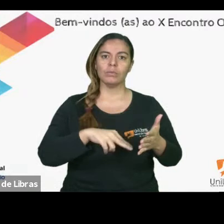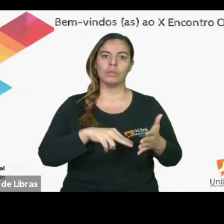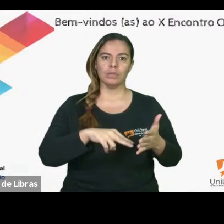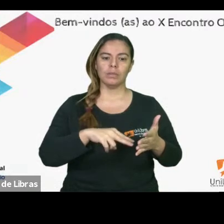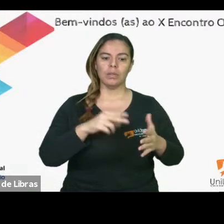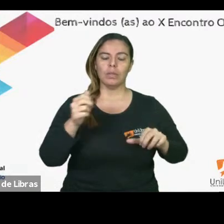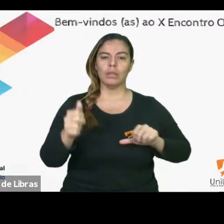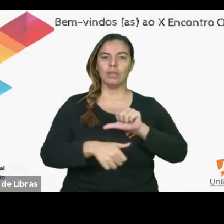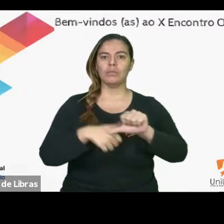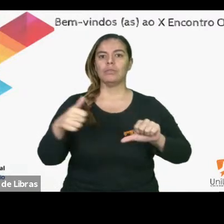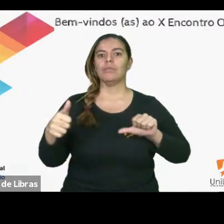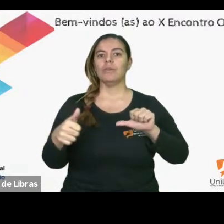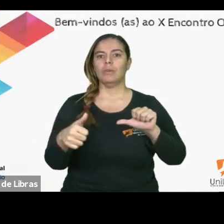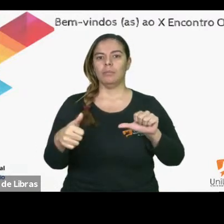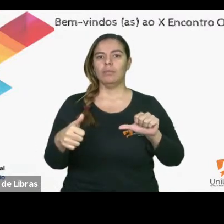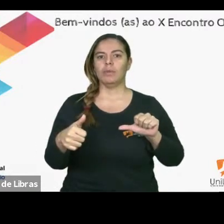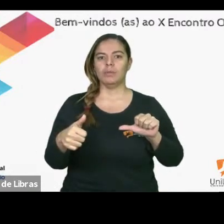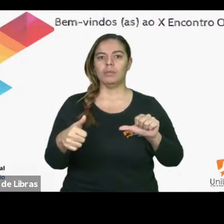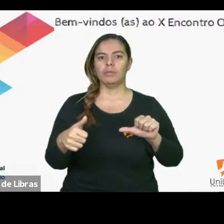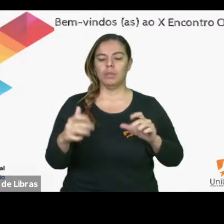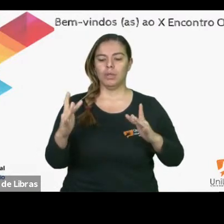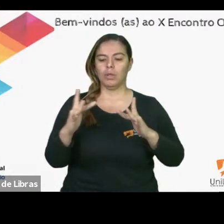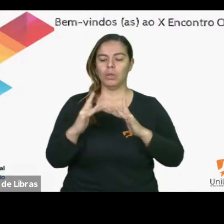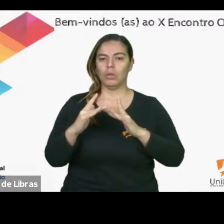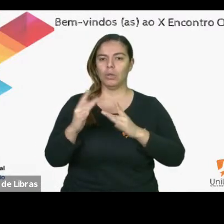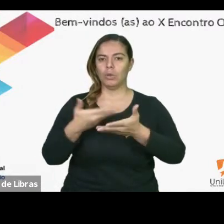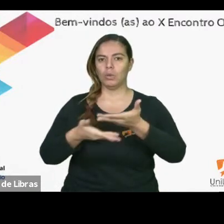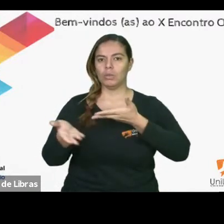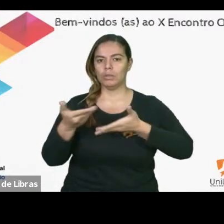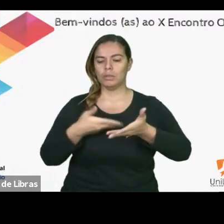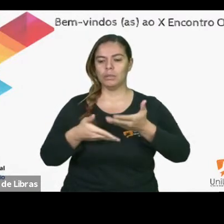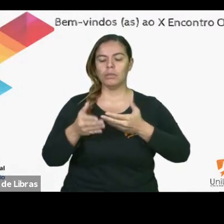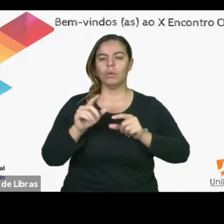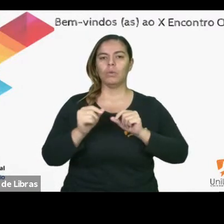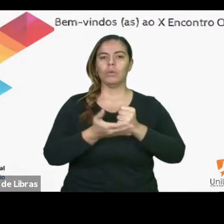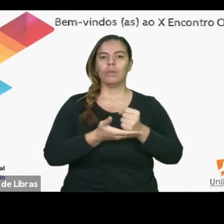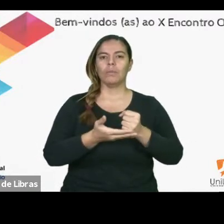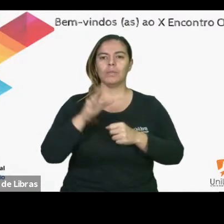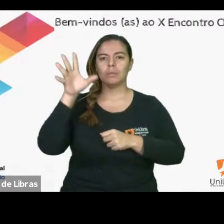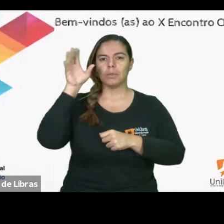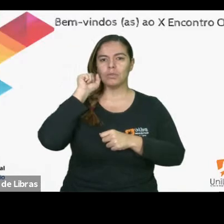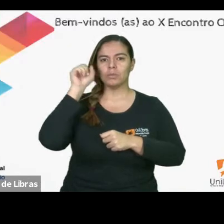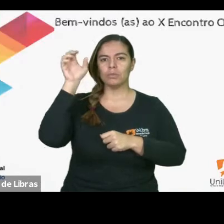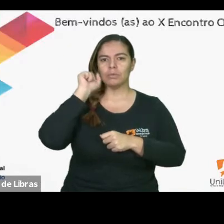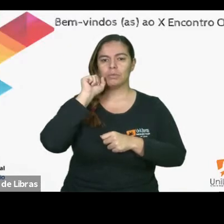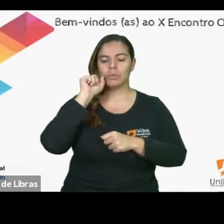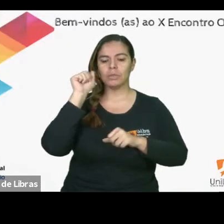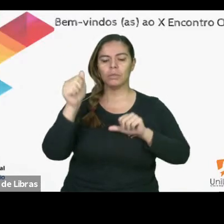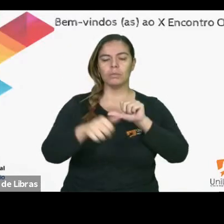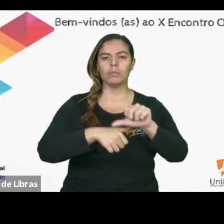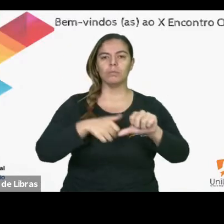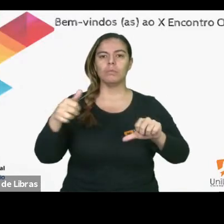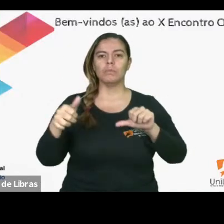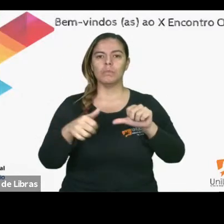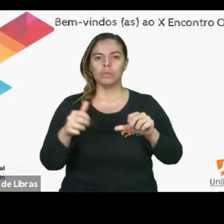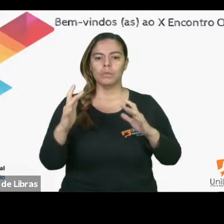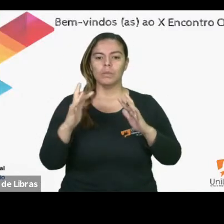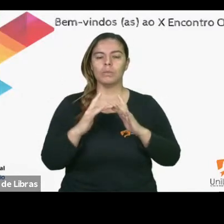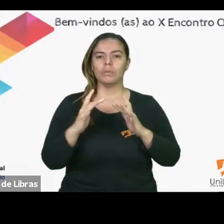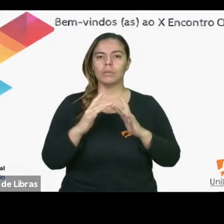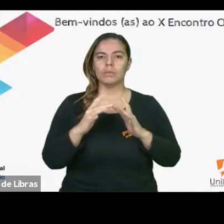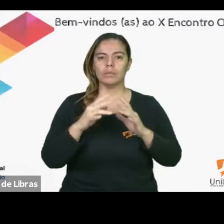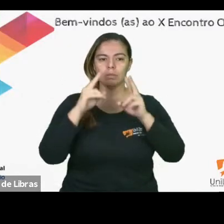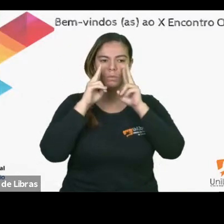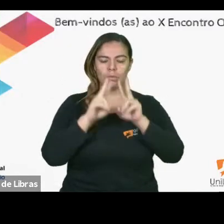transforma uma conexão que é basicamente ouvida para uma conexão que é